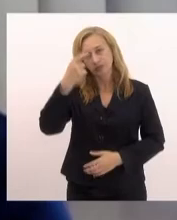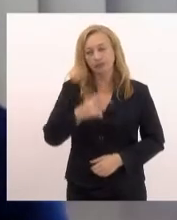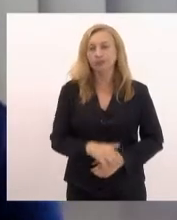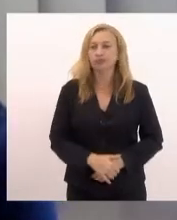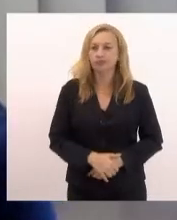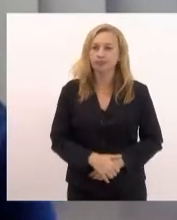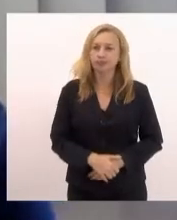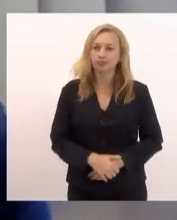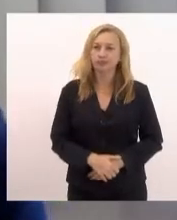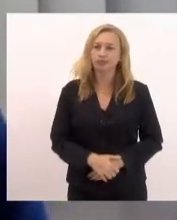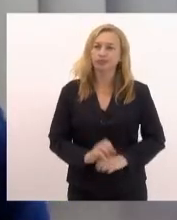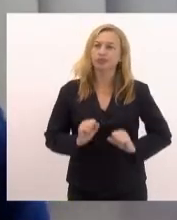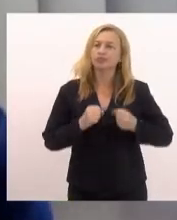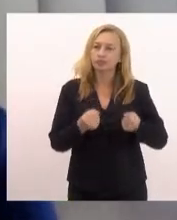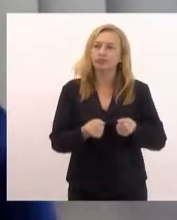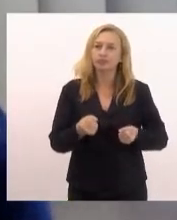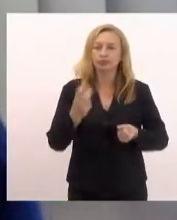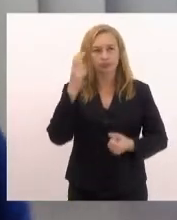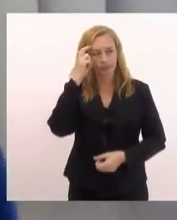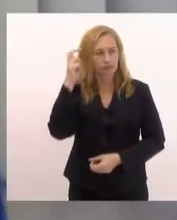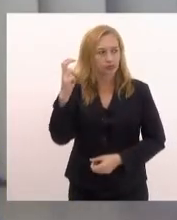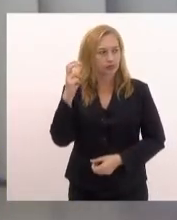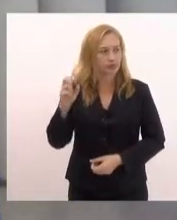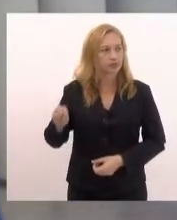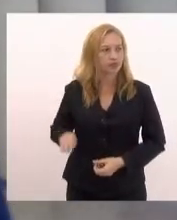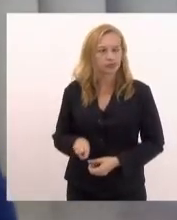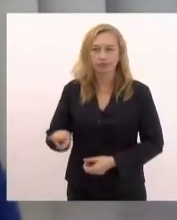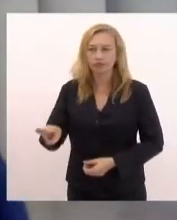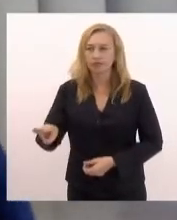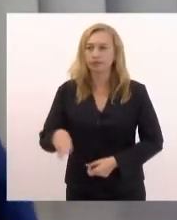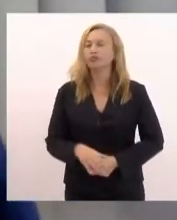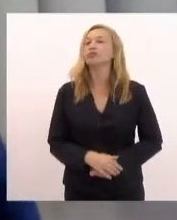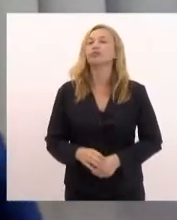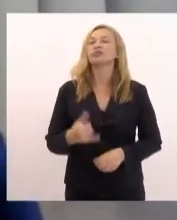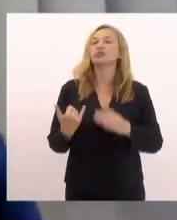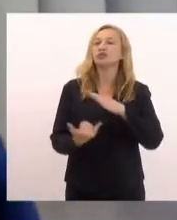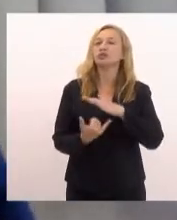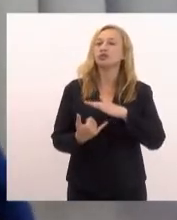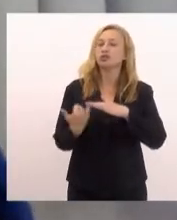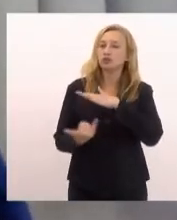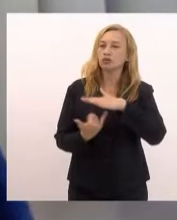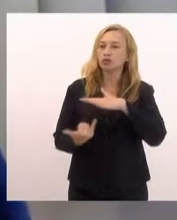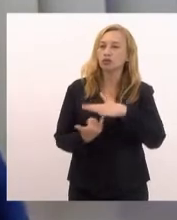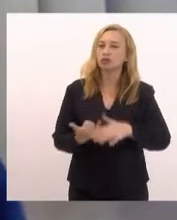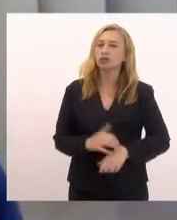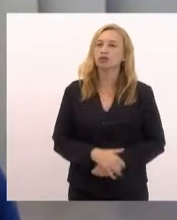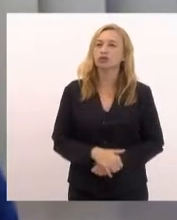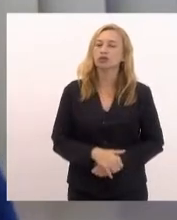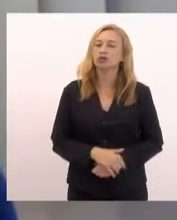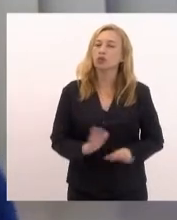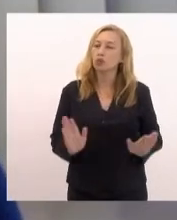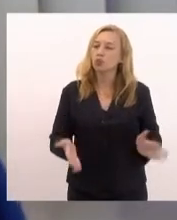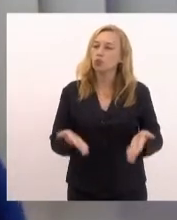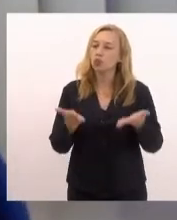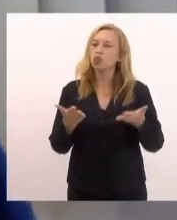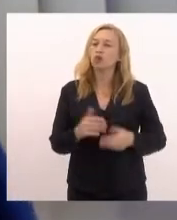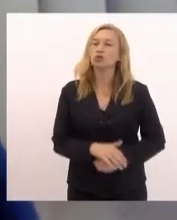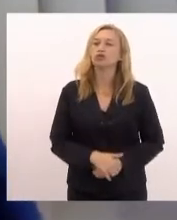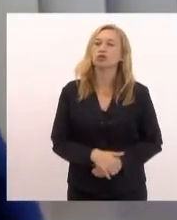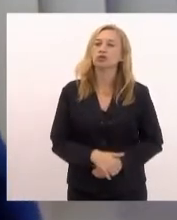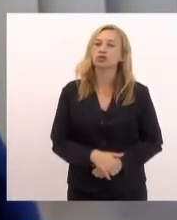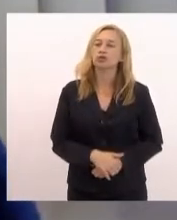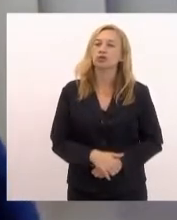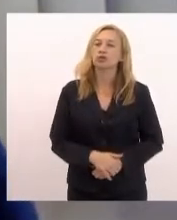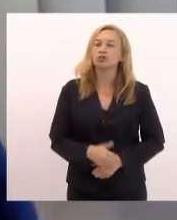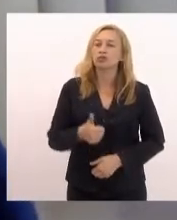no fortalecimento da cultura na Favela da Maré. É uma das instituições que tomou a iniciativa e mantém um dos